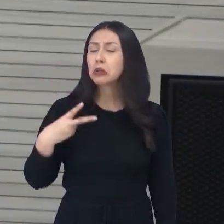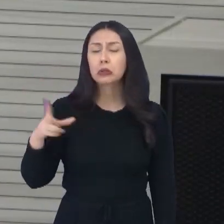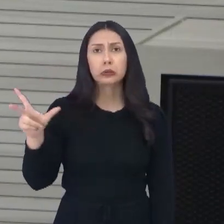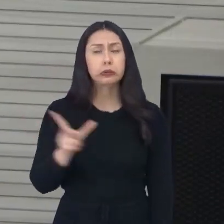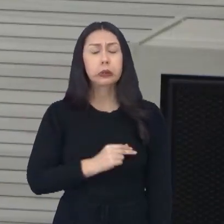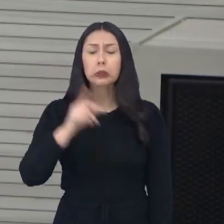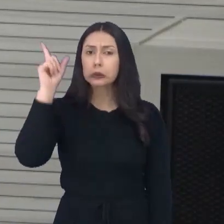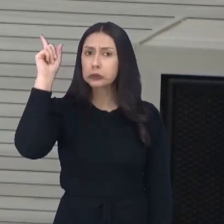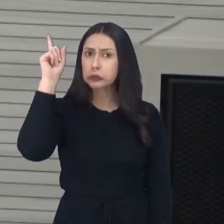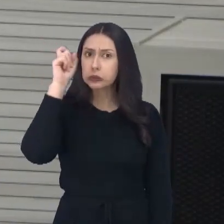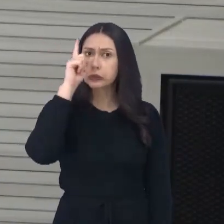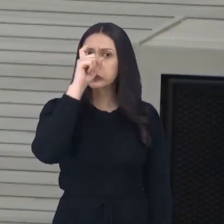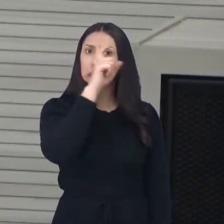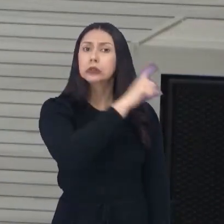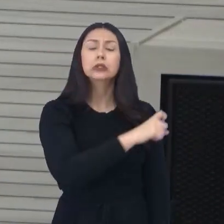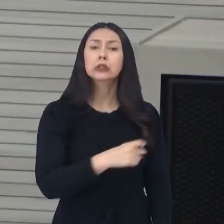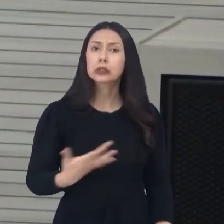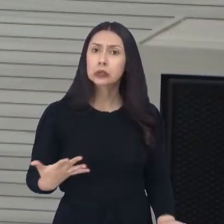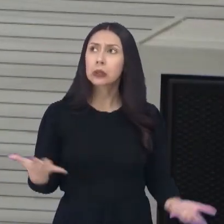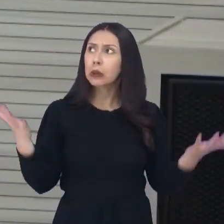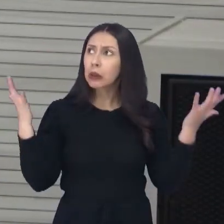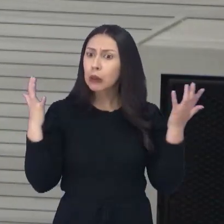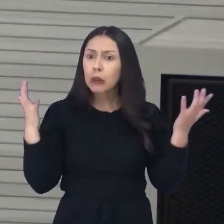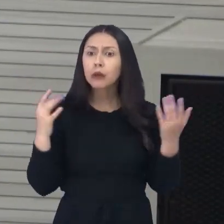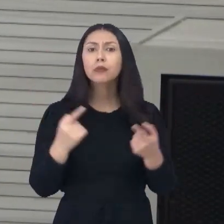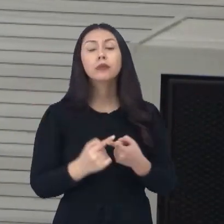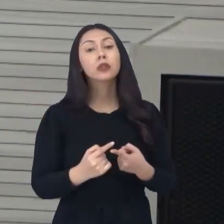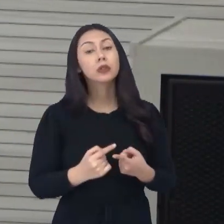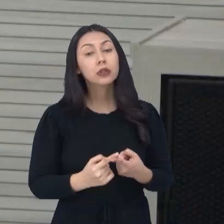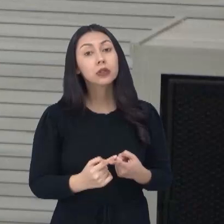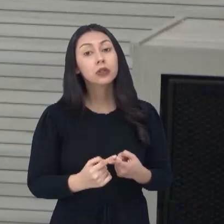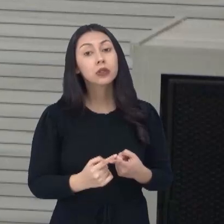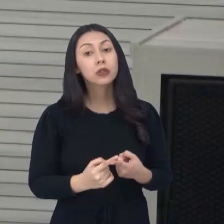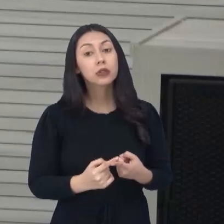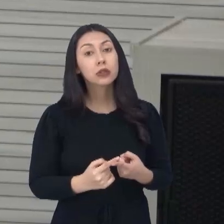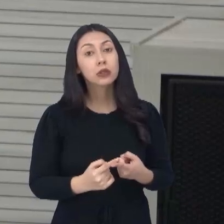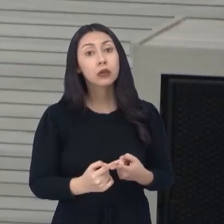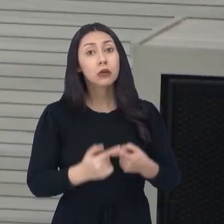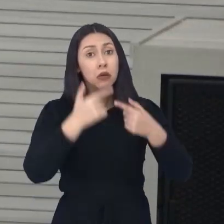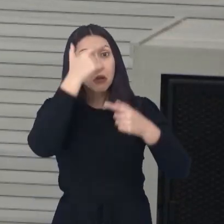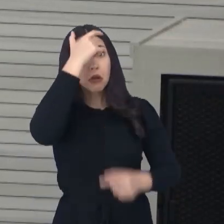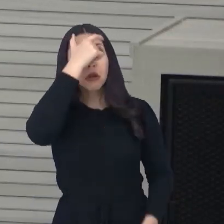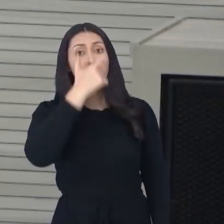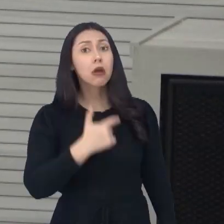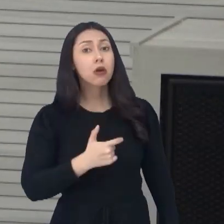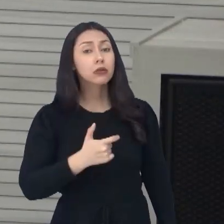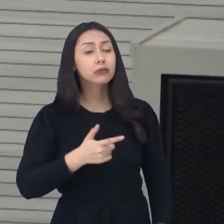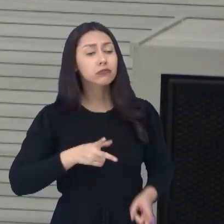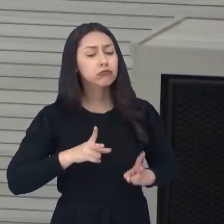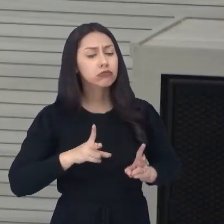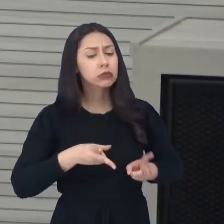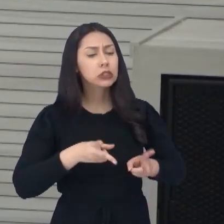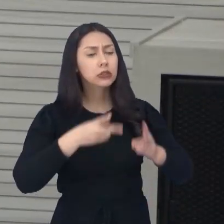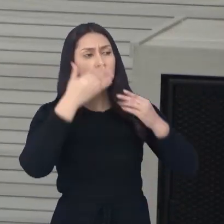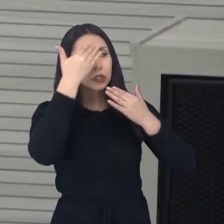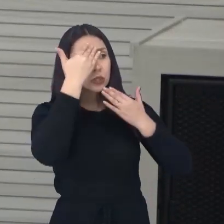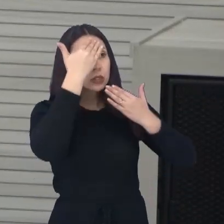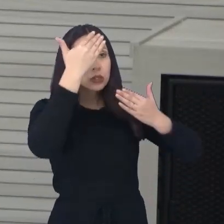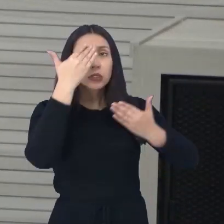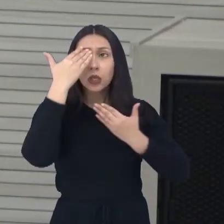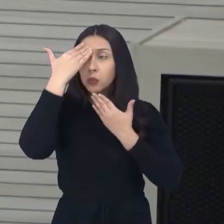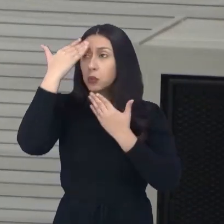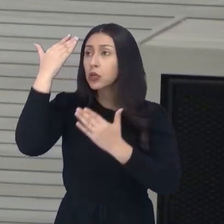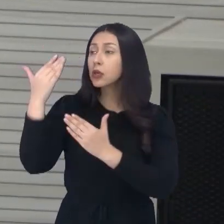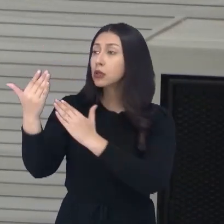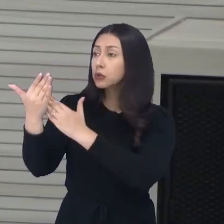inferno. O inferno porque o homem da minha moral costuma ter gratidão com as pessoas que estendem a